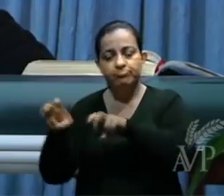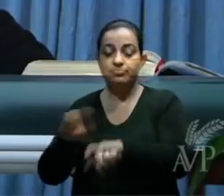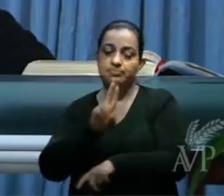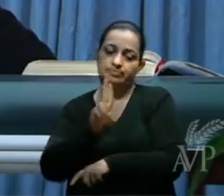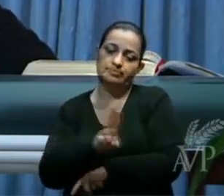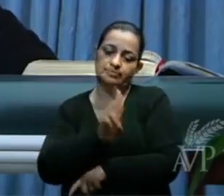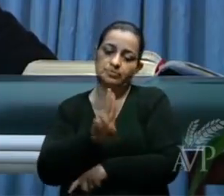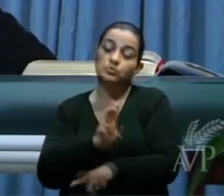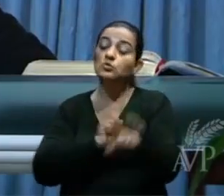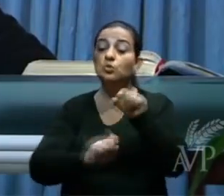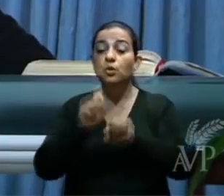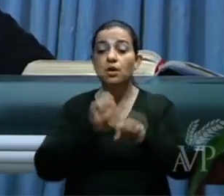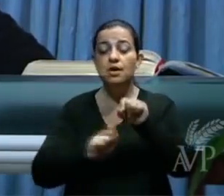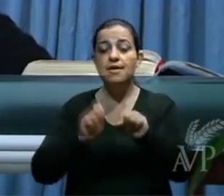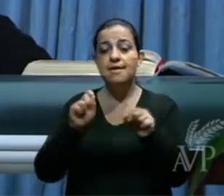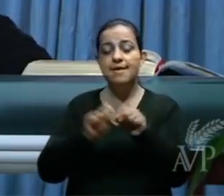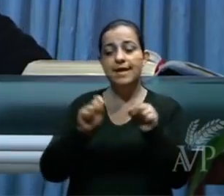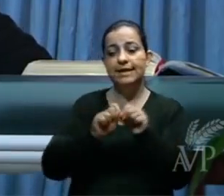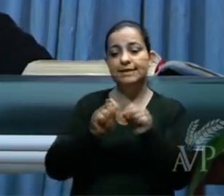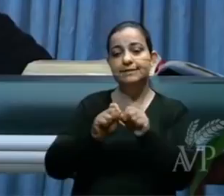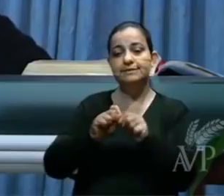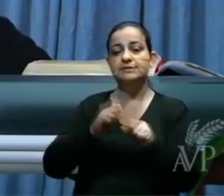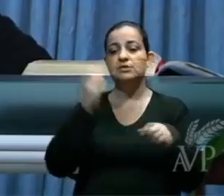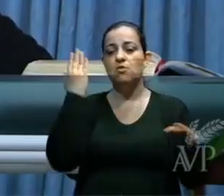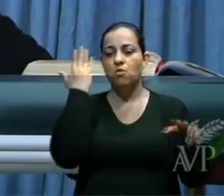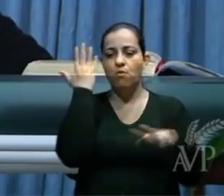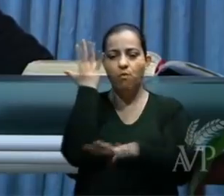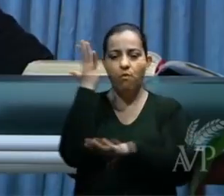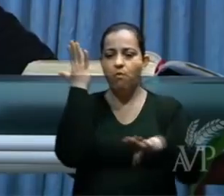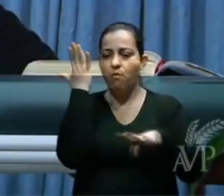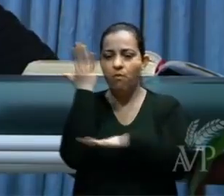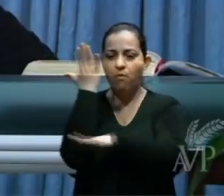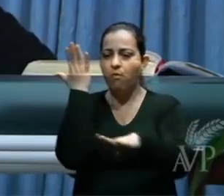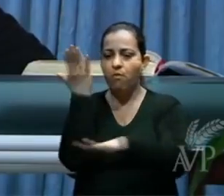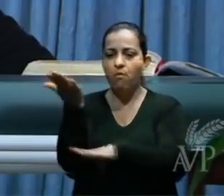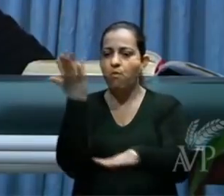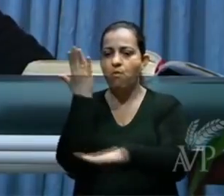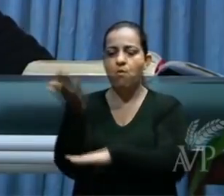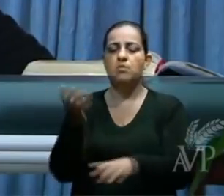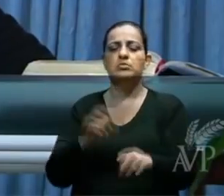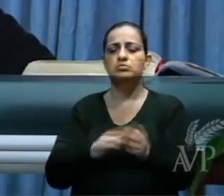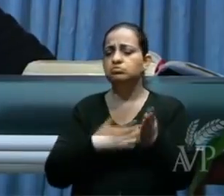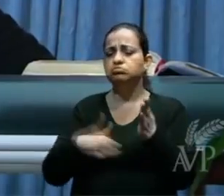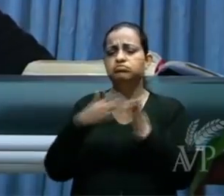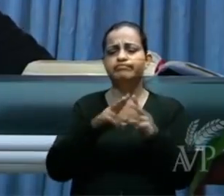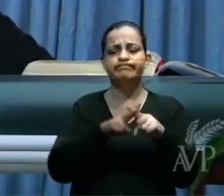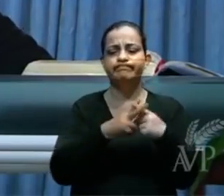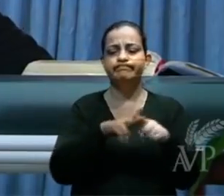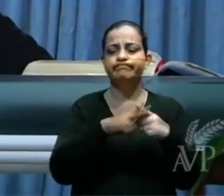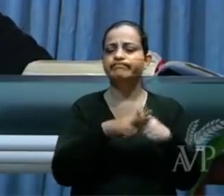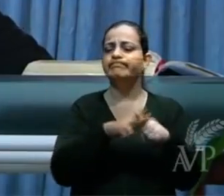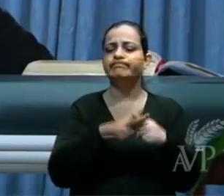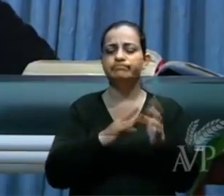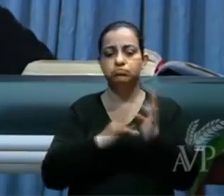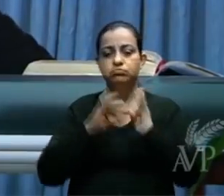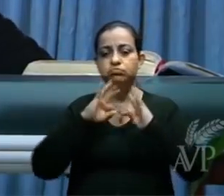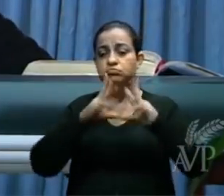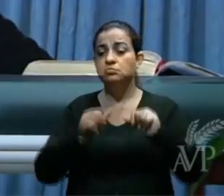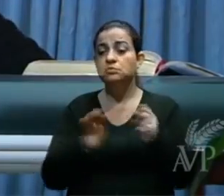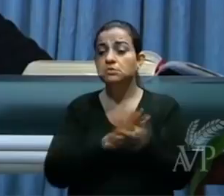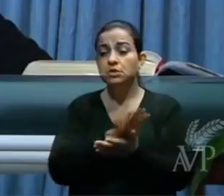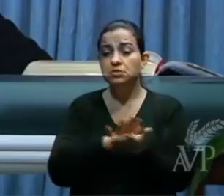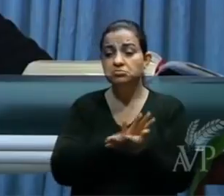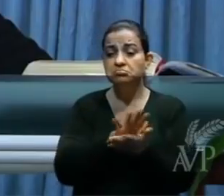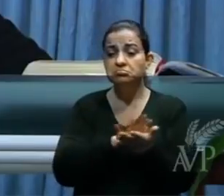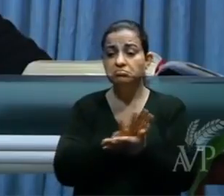o que faria machado que faria motor serra o que faria a foice e facão nada